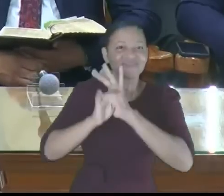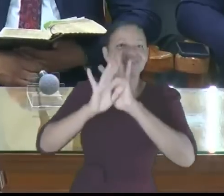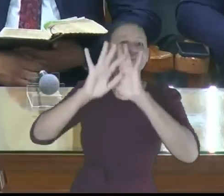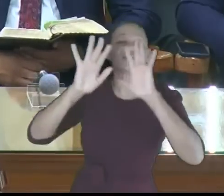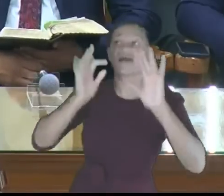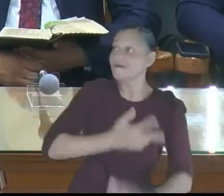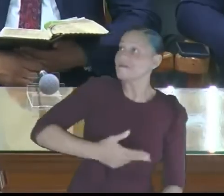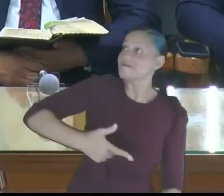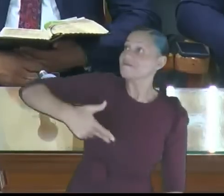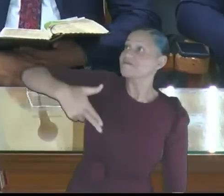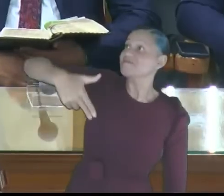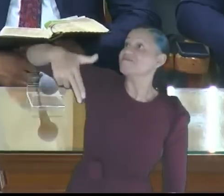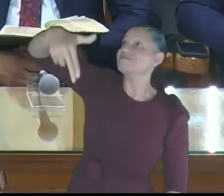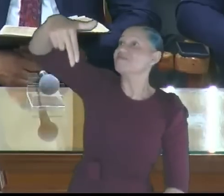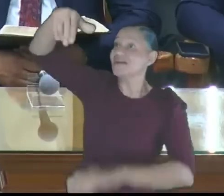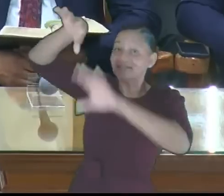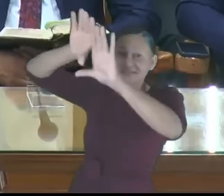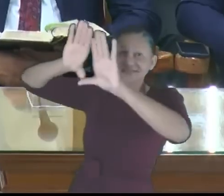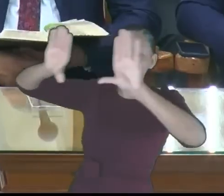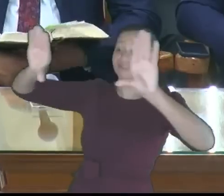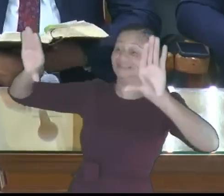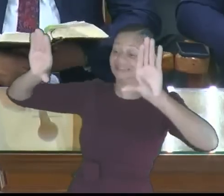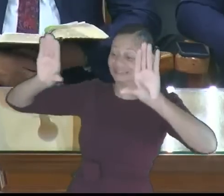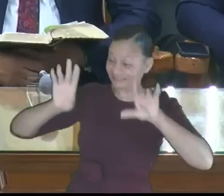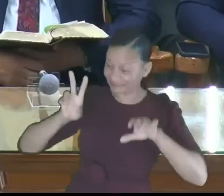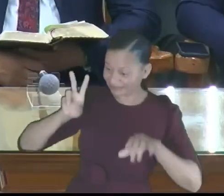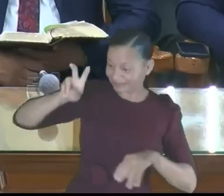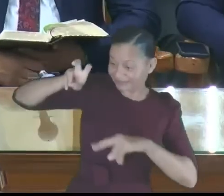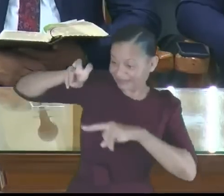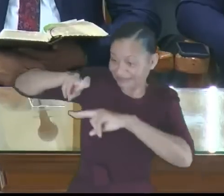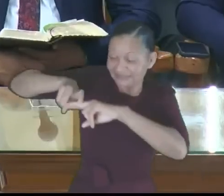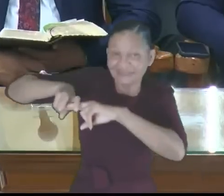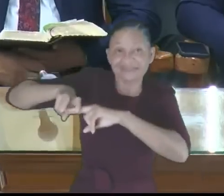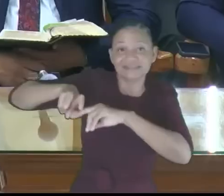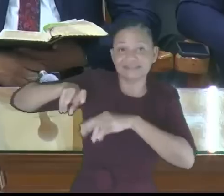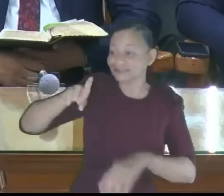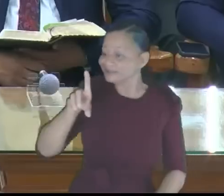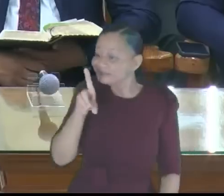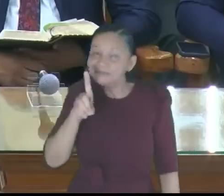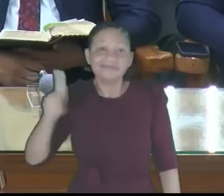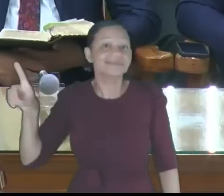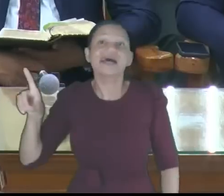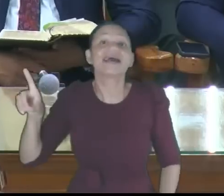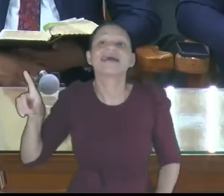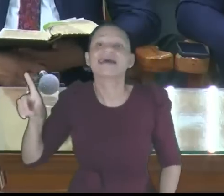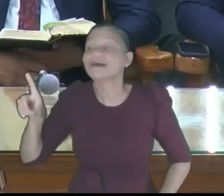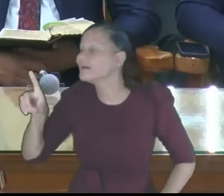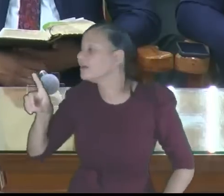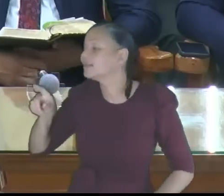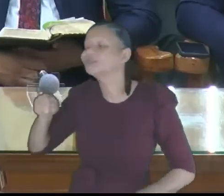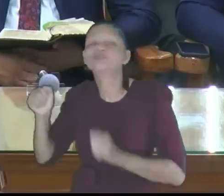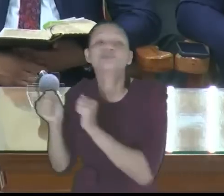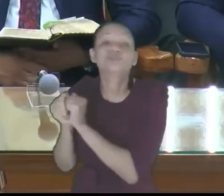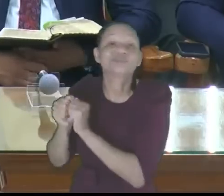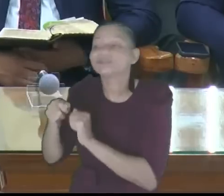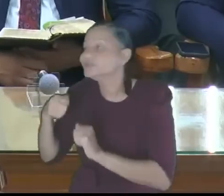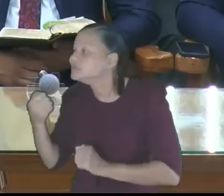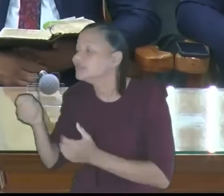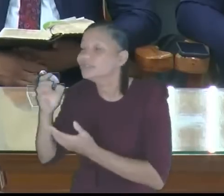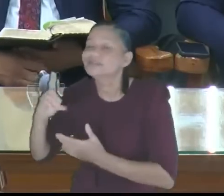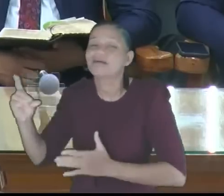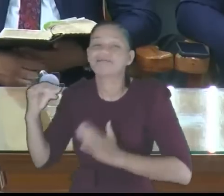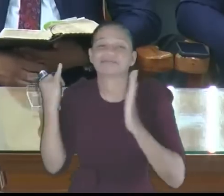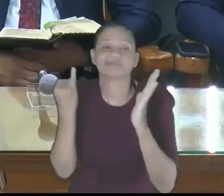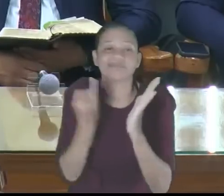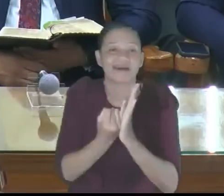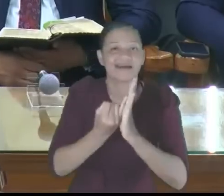Subiu para o céu, está sentado à mão direita de quem? De Deus,